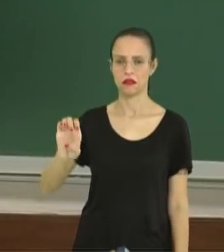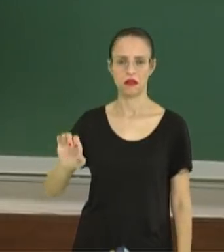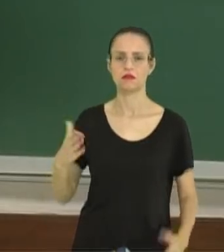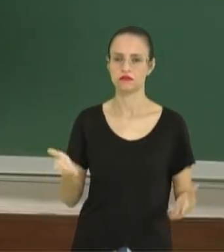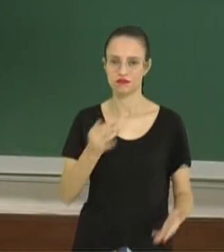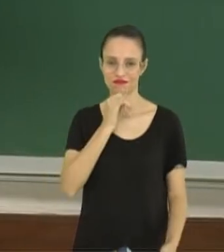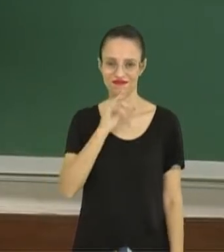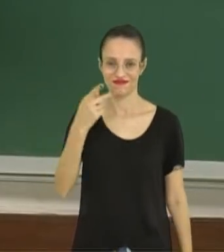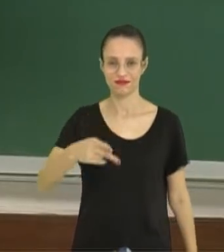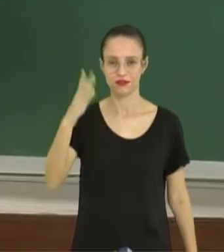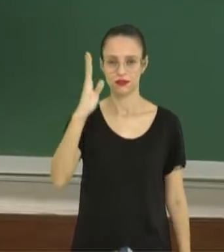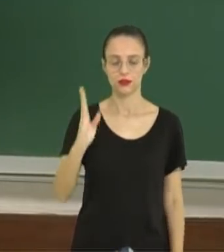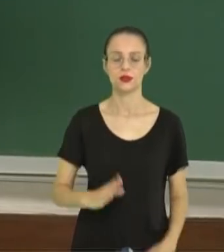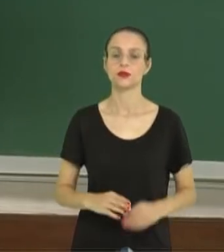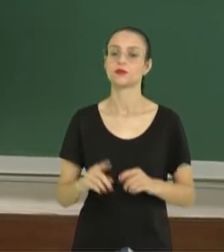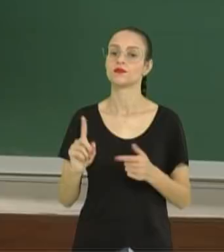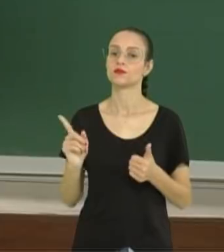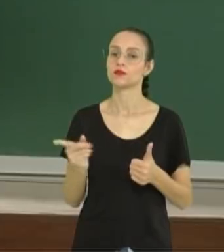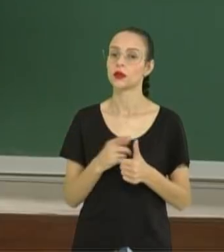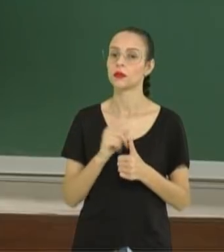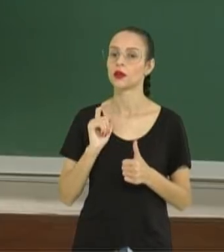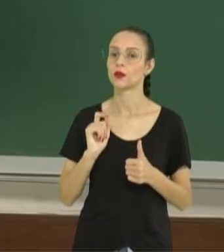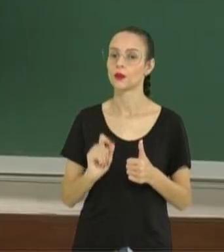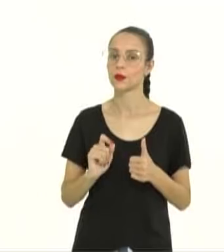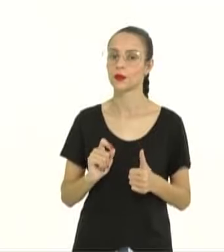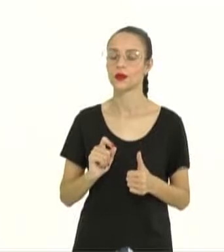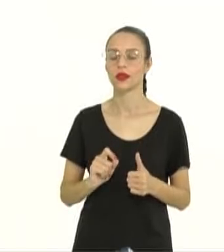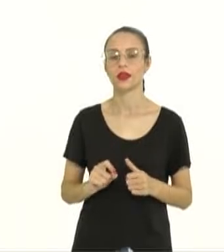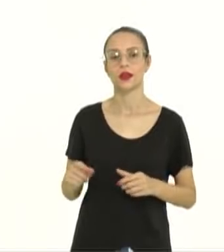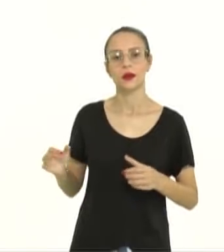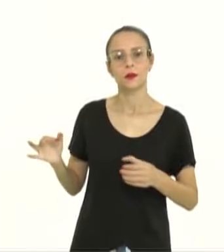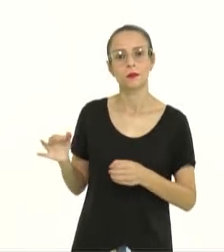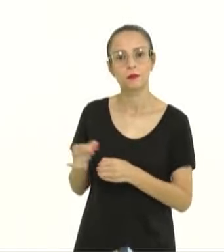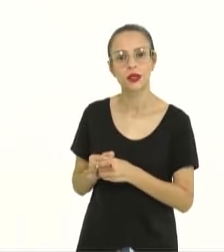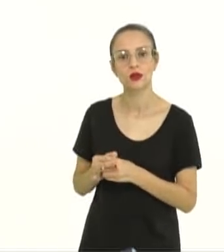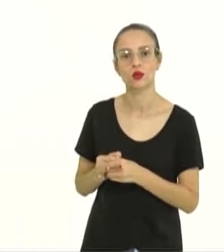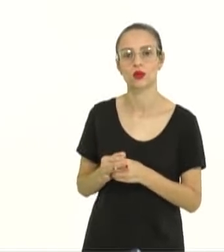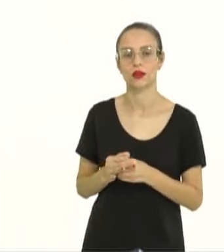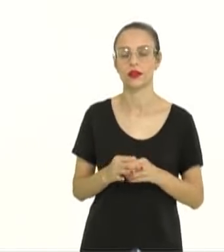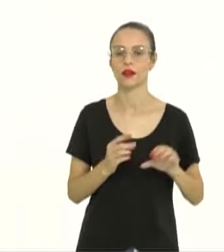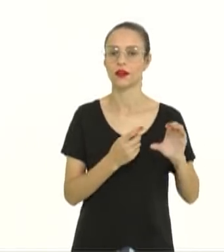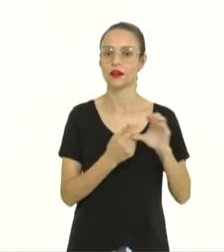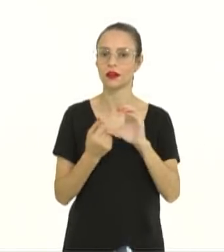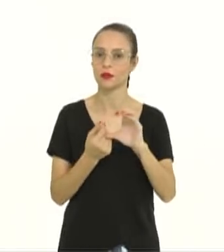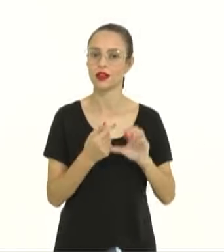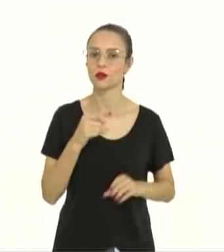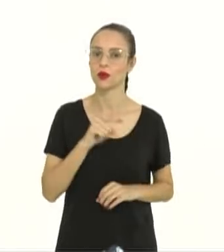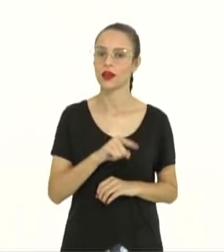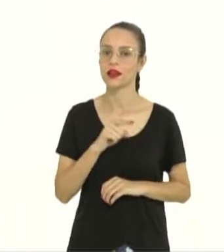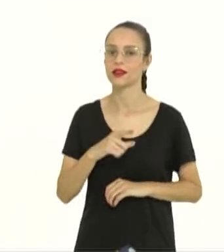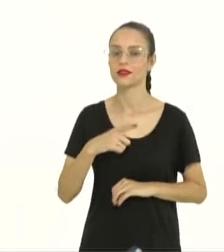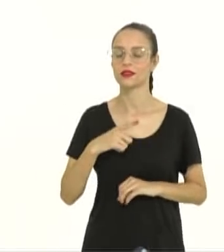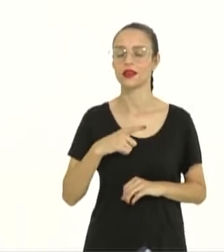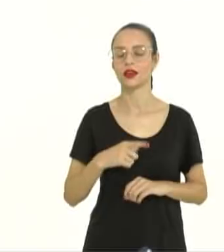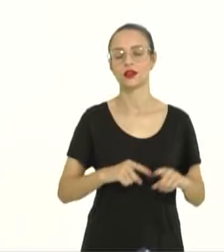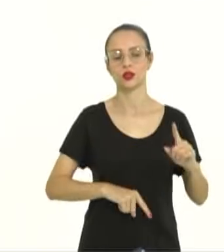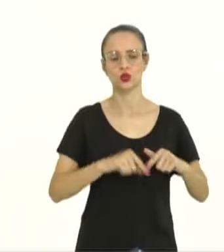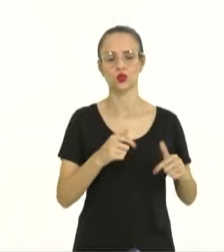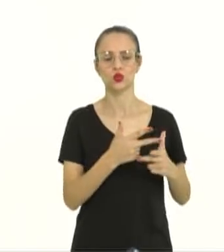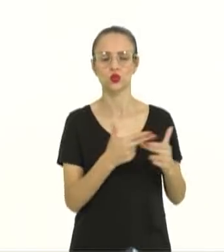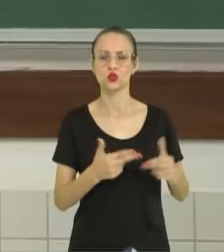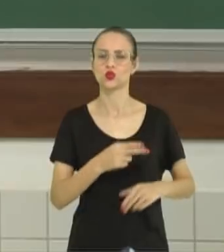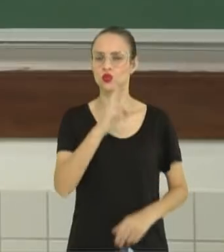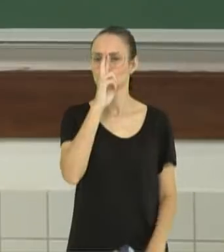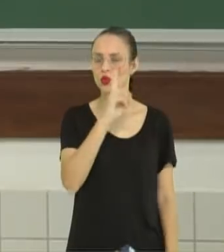Brasil, por exemplo. Primeiramente, de um lado está uma minoria denominada capitalista ou donos dos meios de produção e de